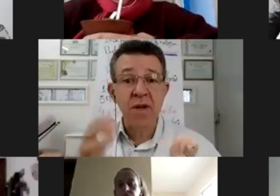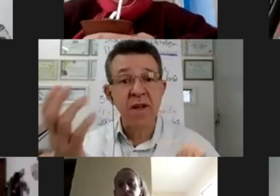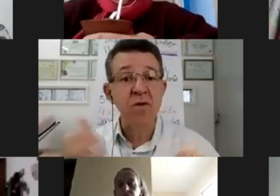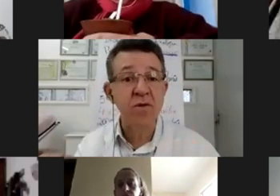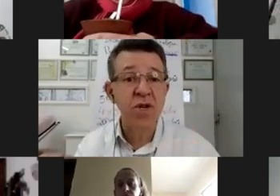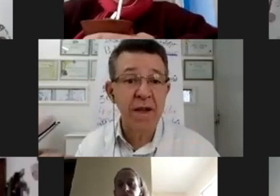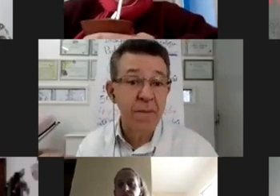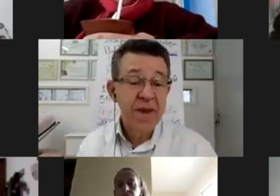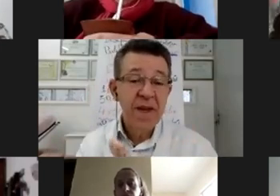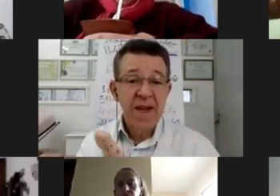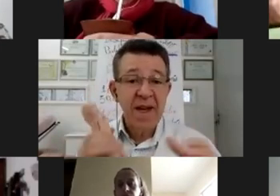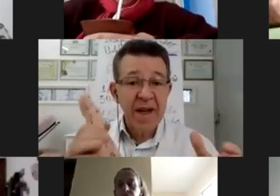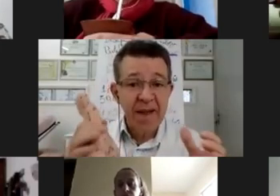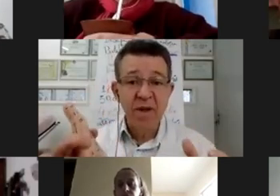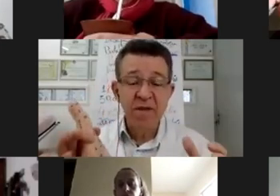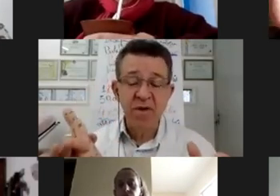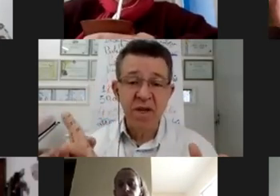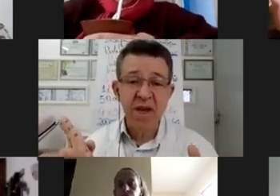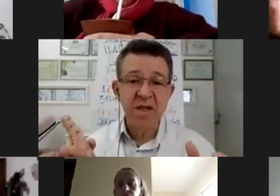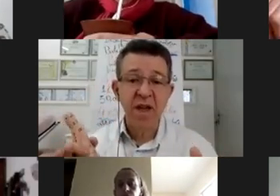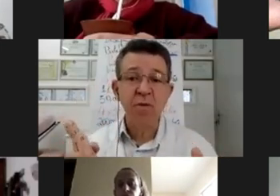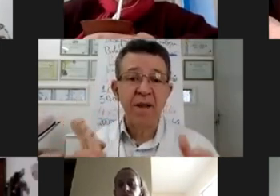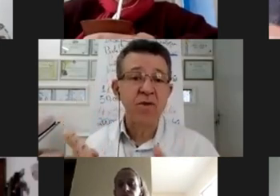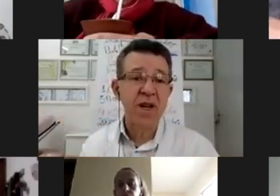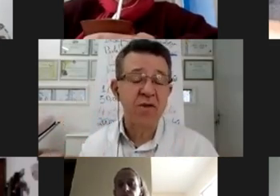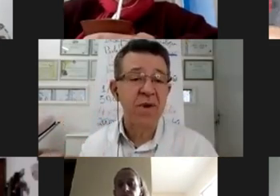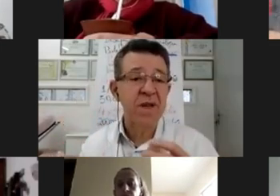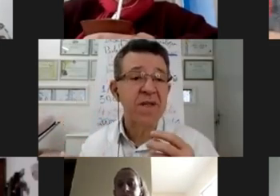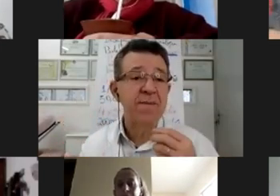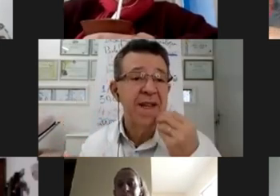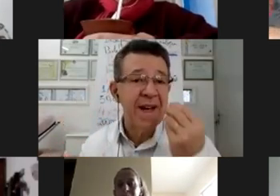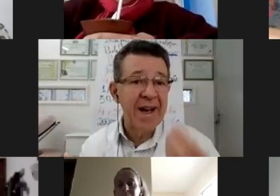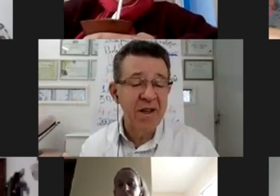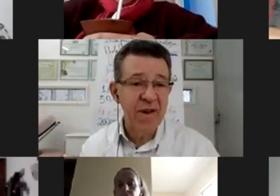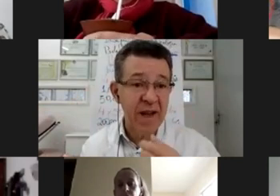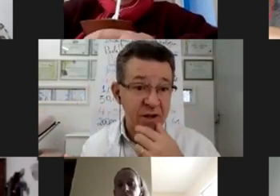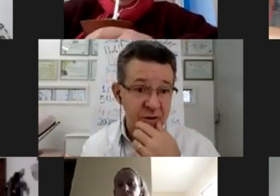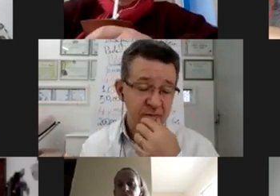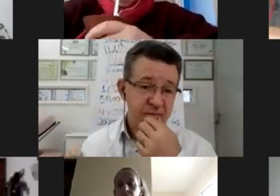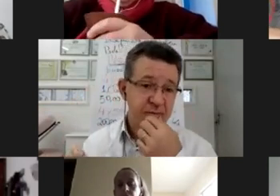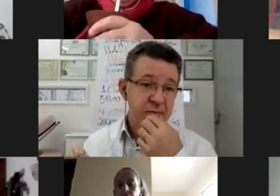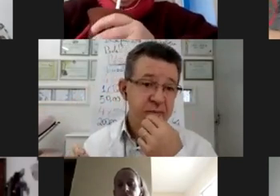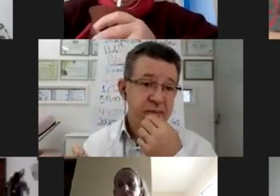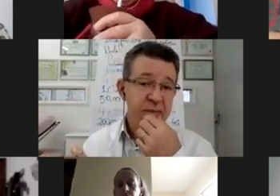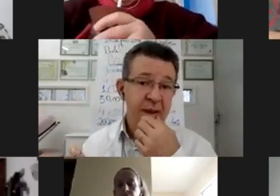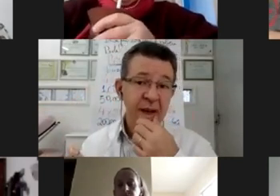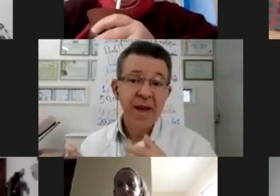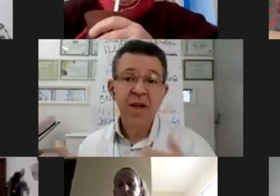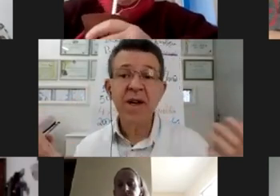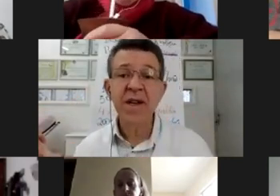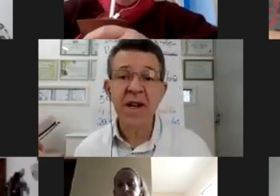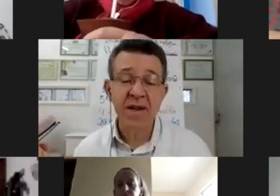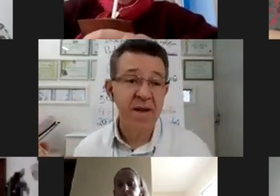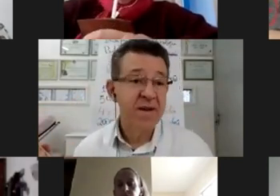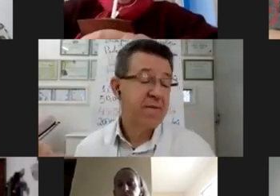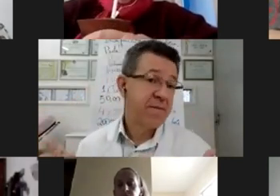jeito, o Lucas tem de outro jeito, e cada um de vocês tem o pé de um jeito, uma sensibilidade diferente. E